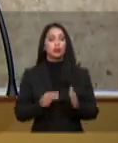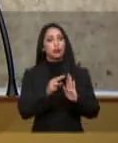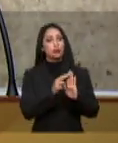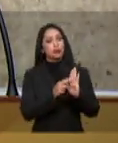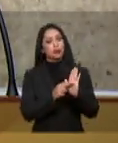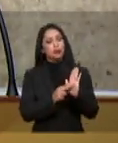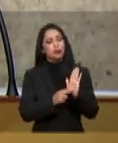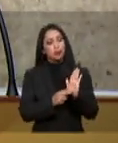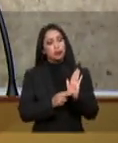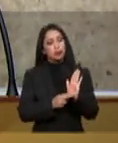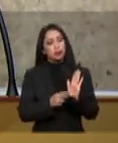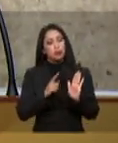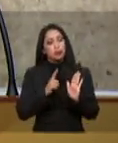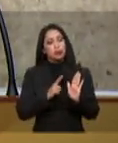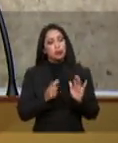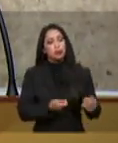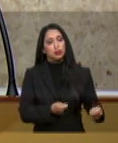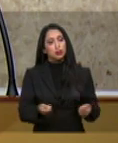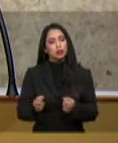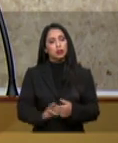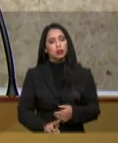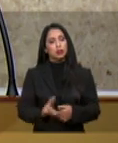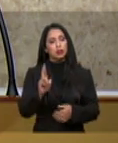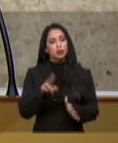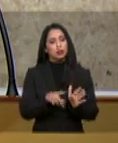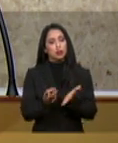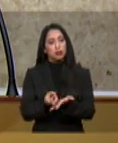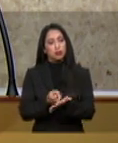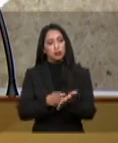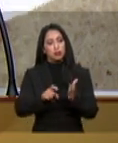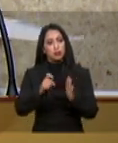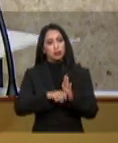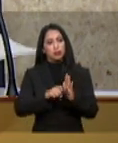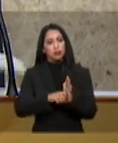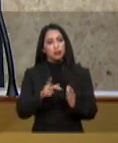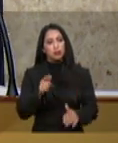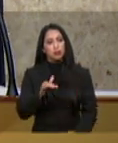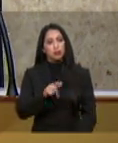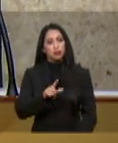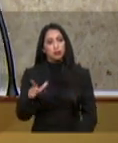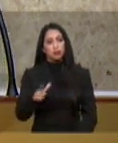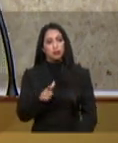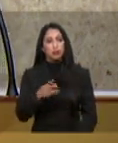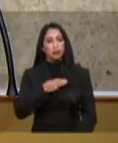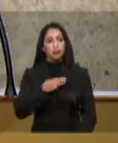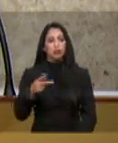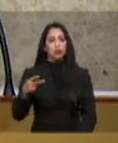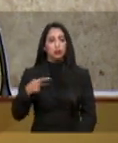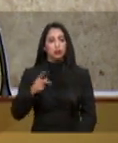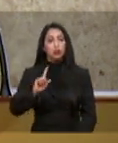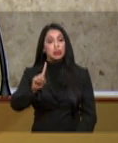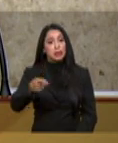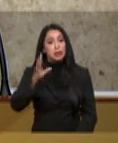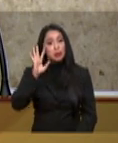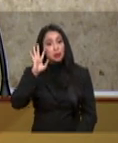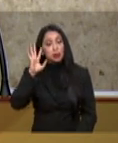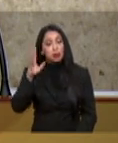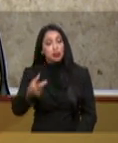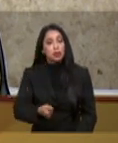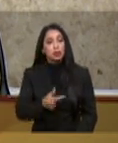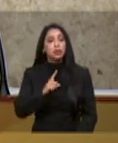que determinam o envio da representação fiscais para fins penais ao Ministério Público, somente depois de resolvida a questão